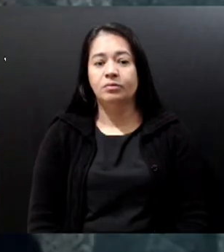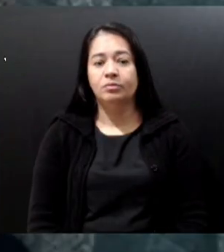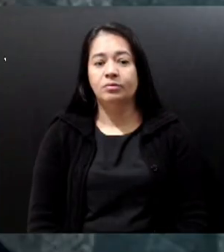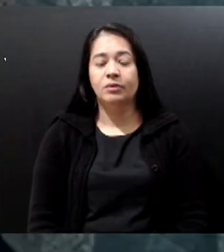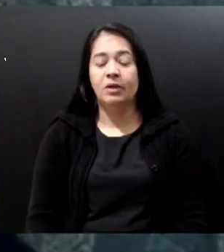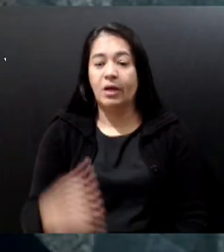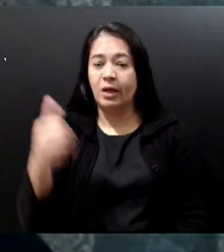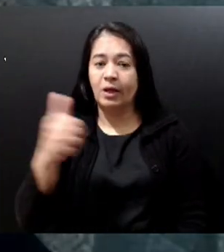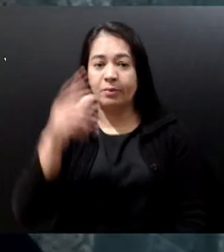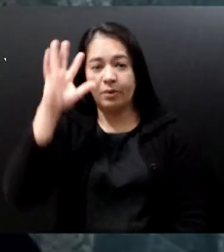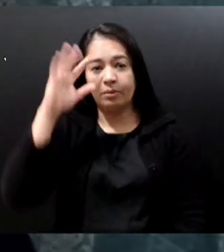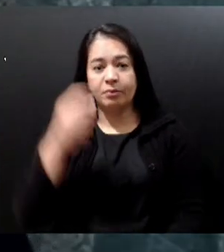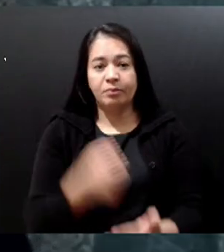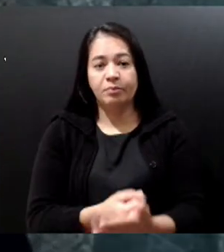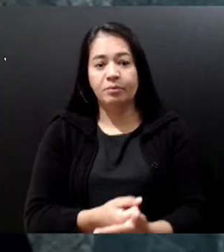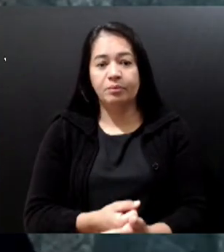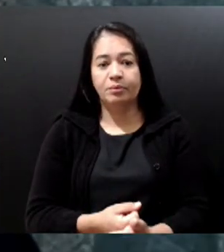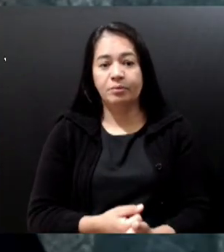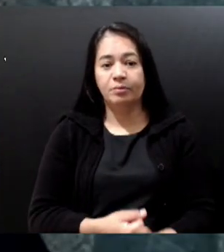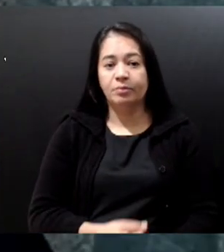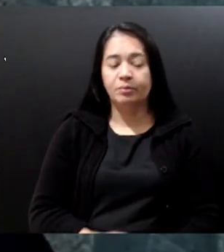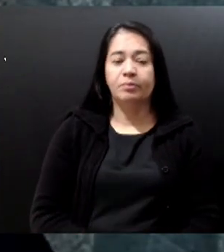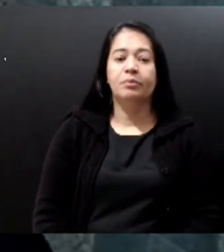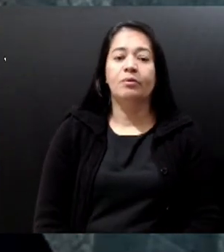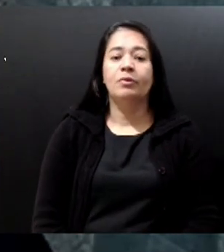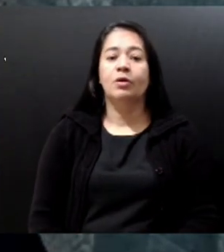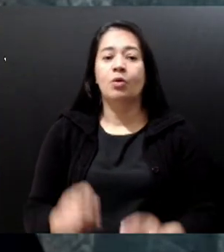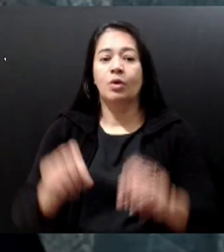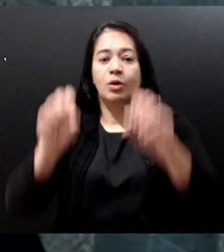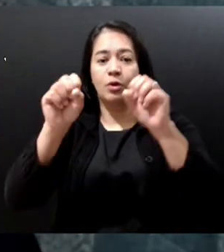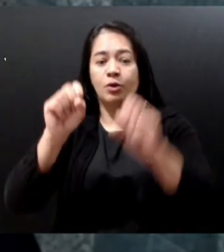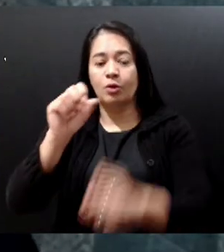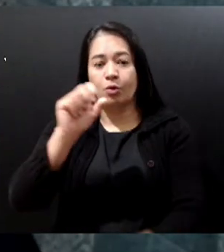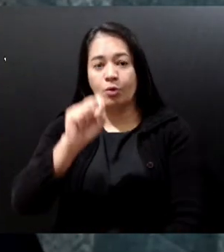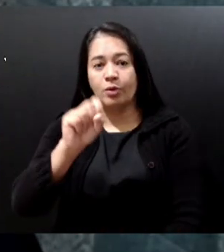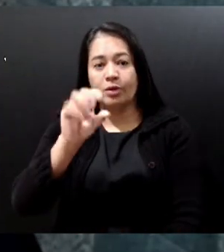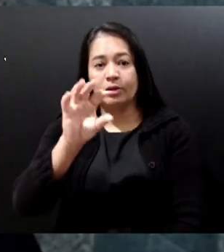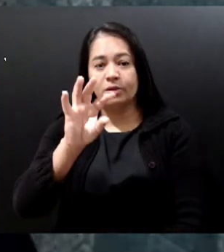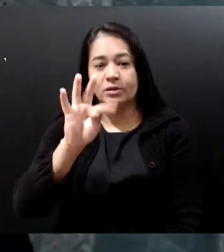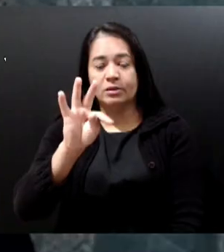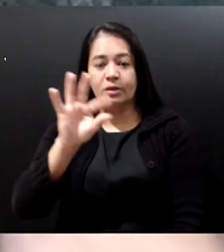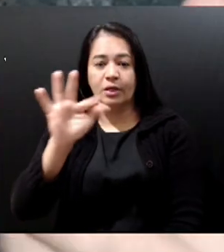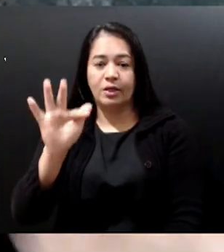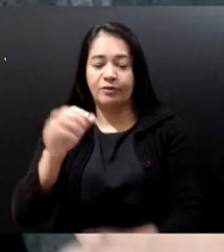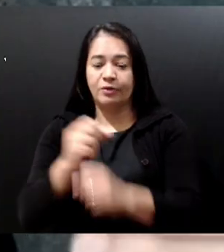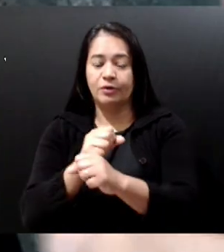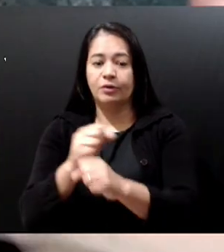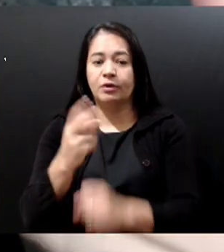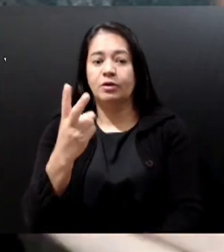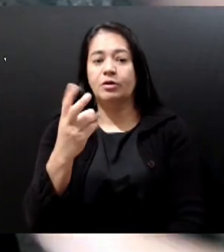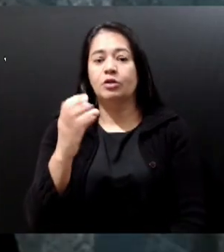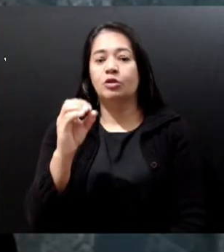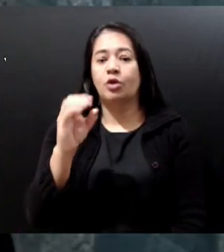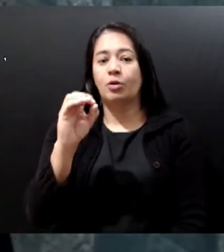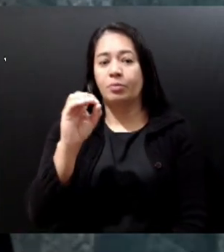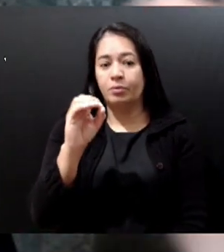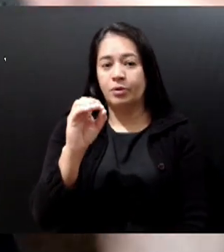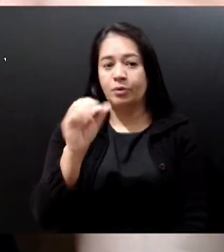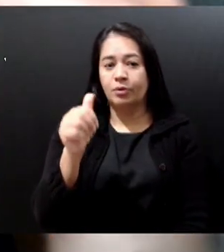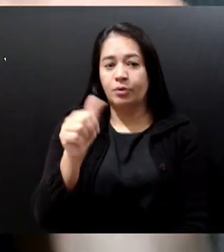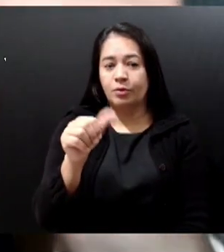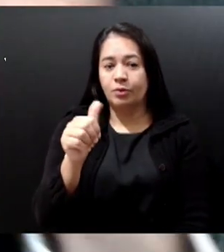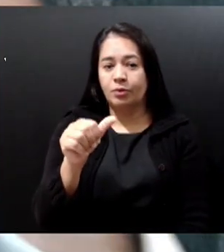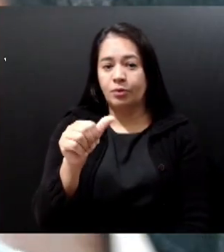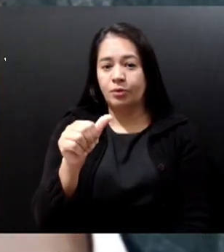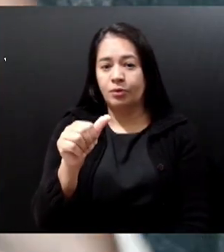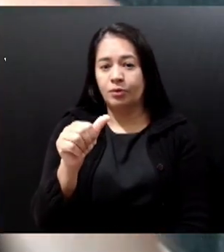com que o Supremo, em 2011, né, o Ministério do Procurador-Geral da